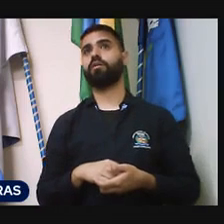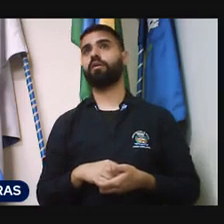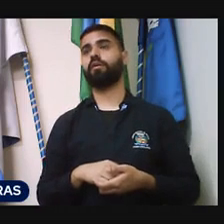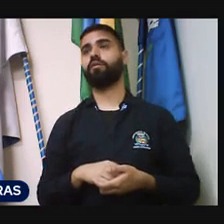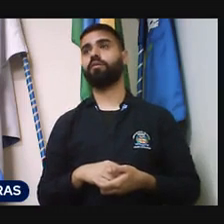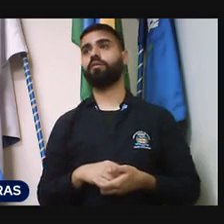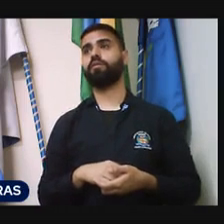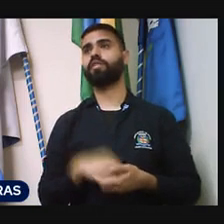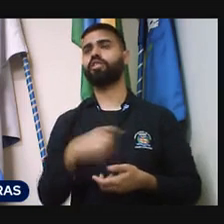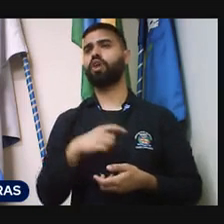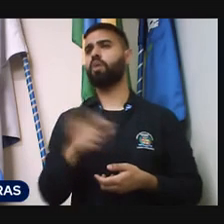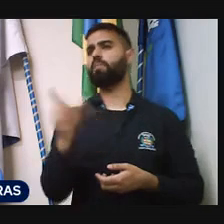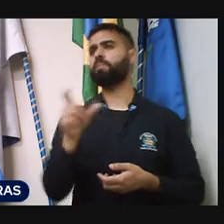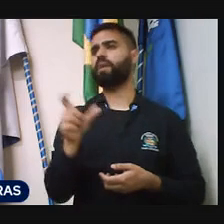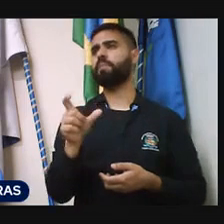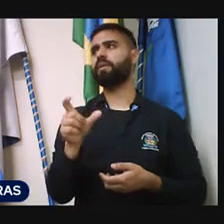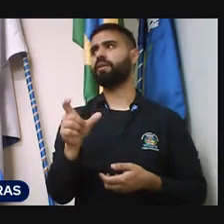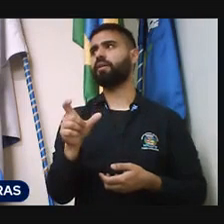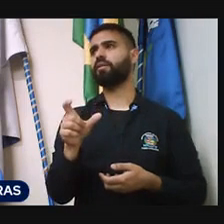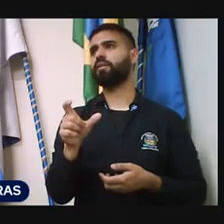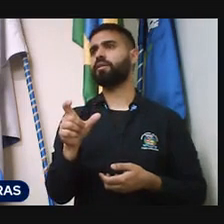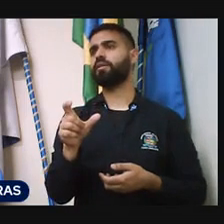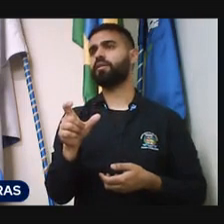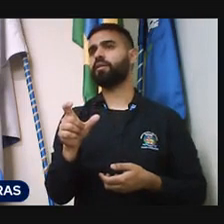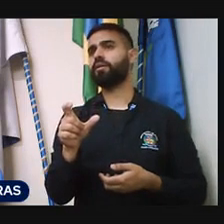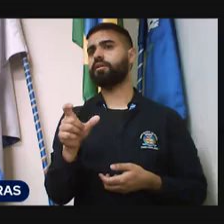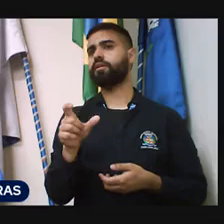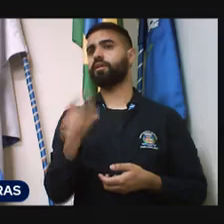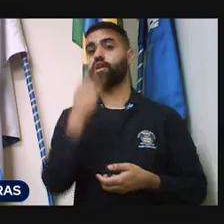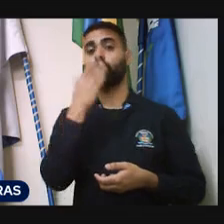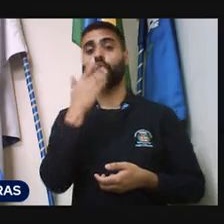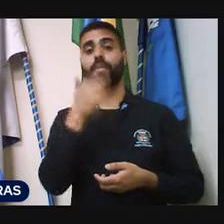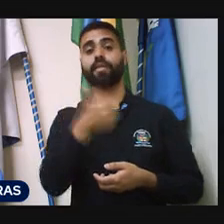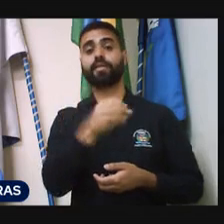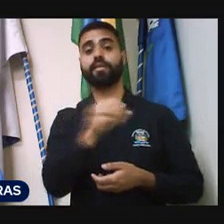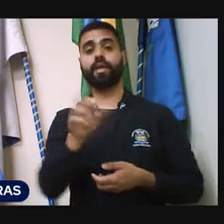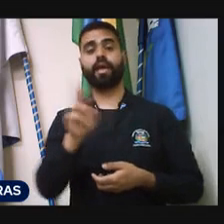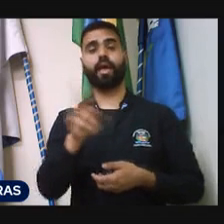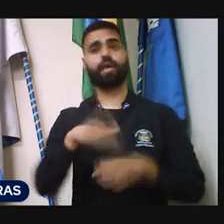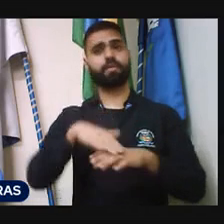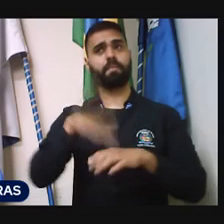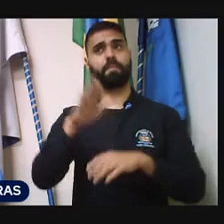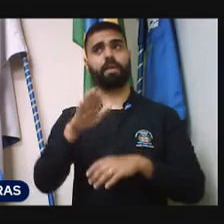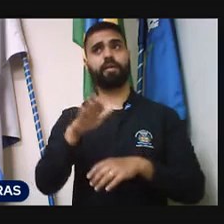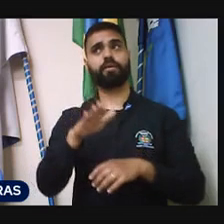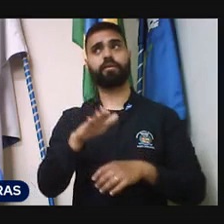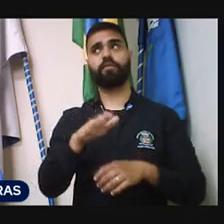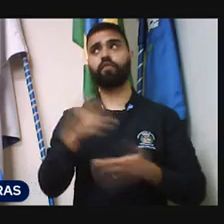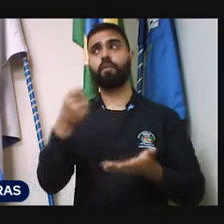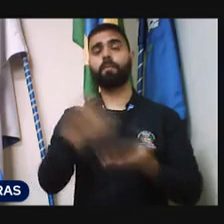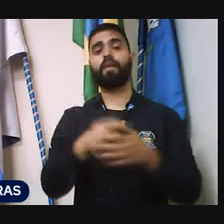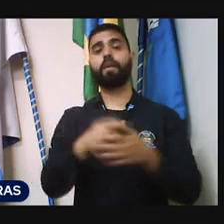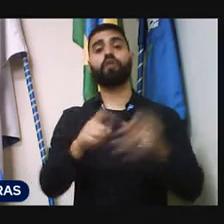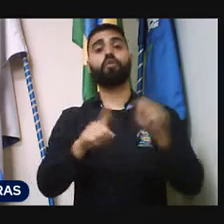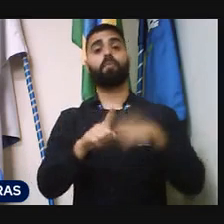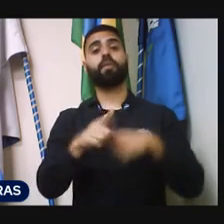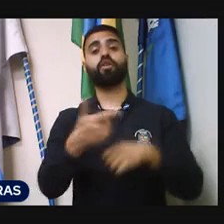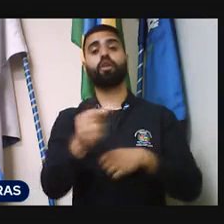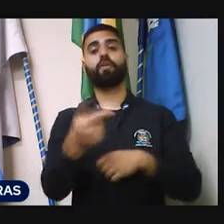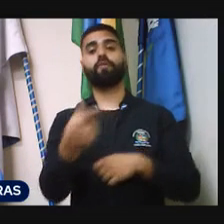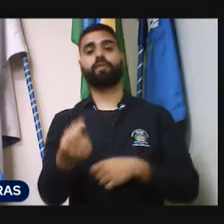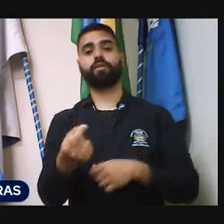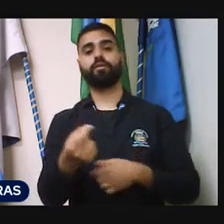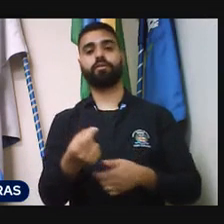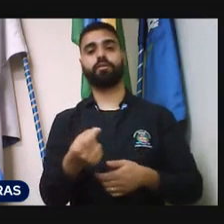vale refeição com sem reais a mais que foi pago em dezembro de 2020 é o que me